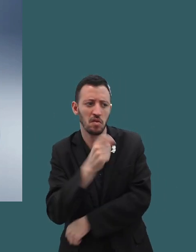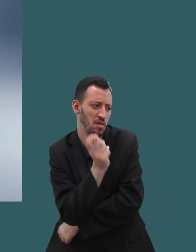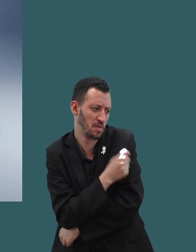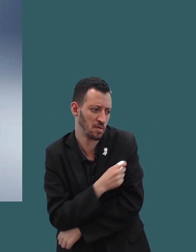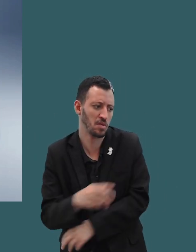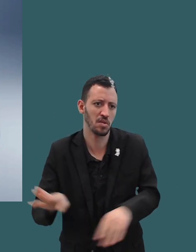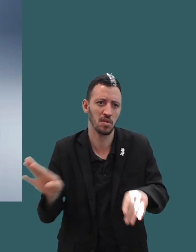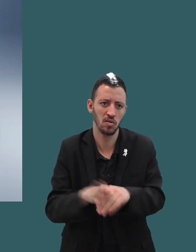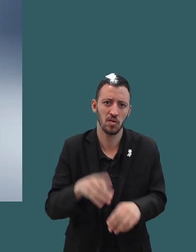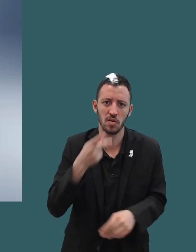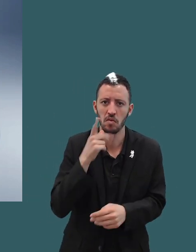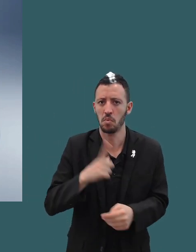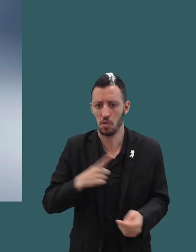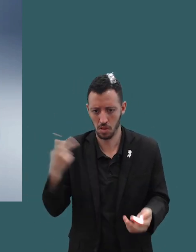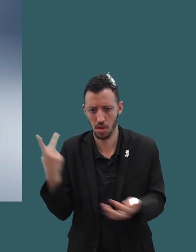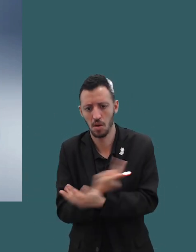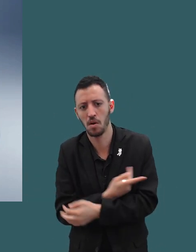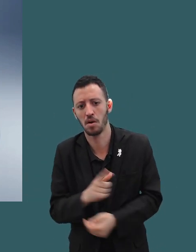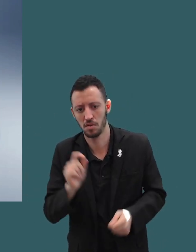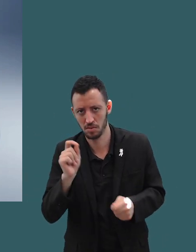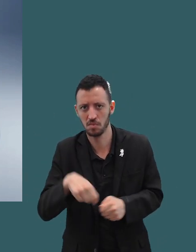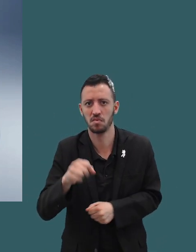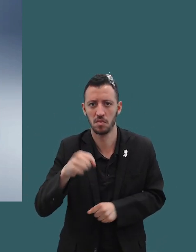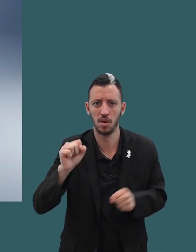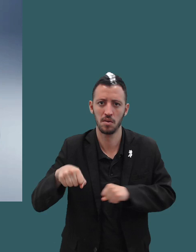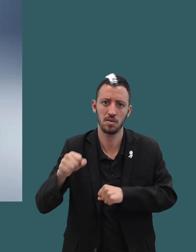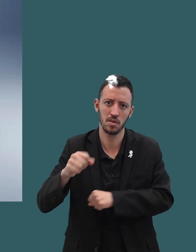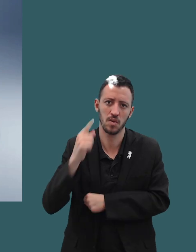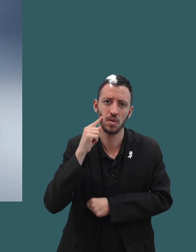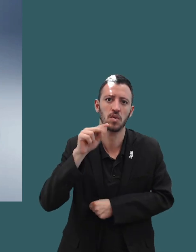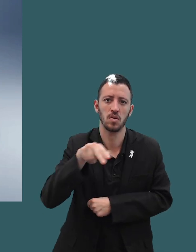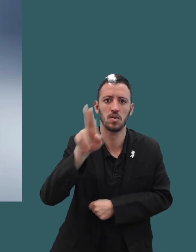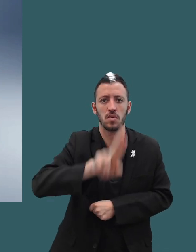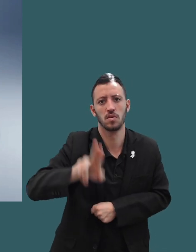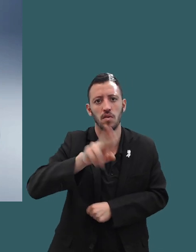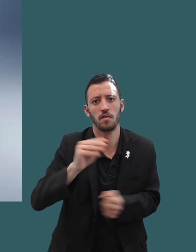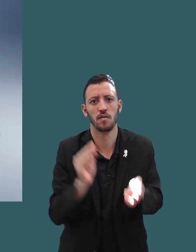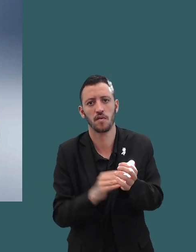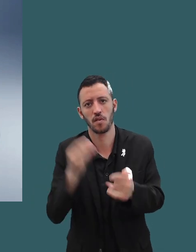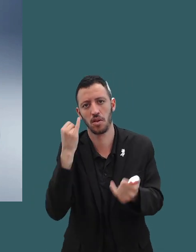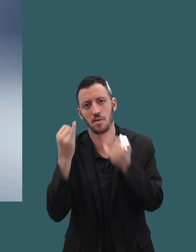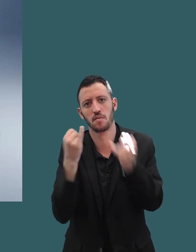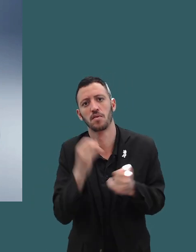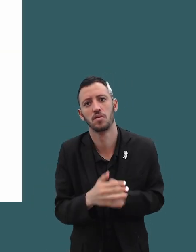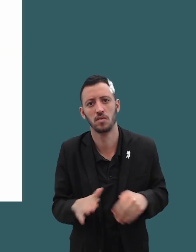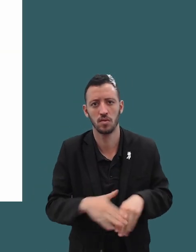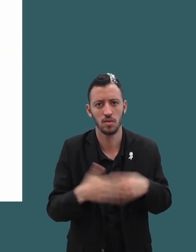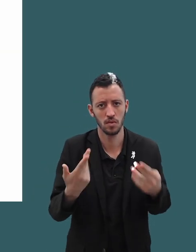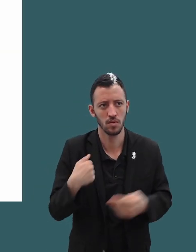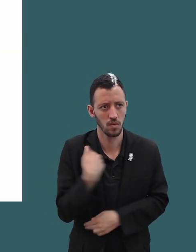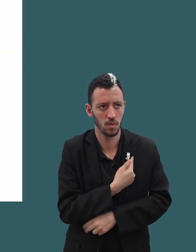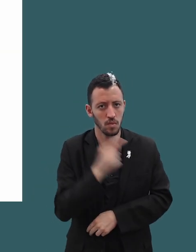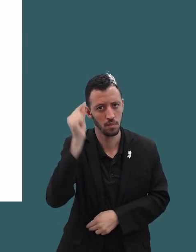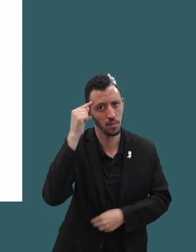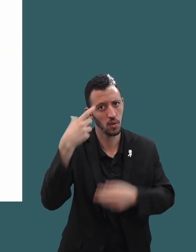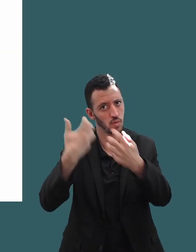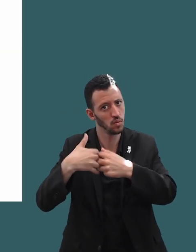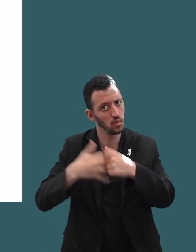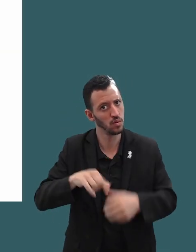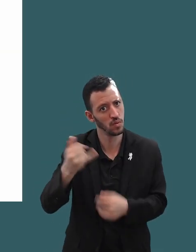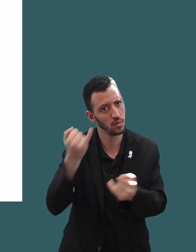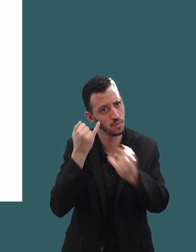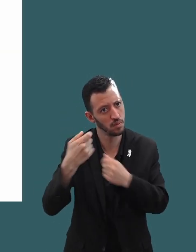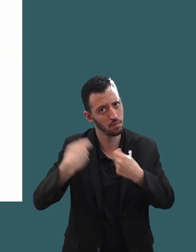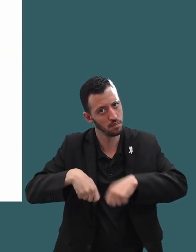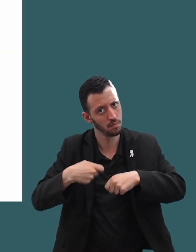vacinas podem ter efeito colaterais e usar isso para fortalecer desinformação. Então, quando a gente pensa em desinformação,